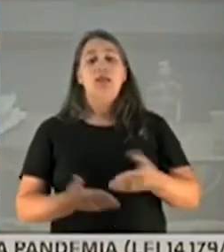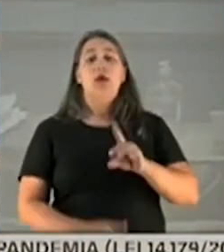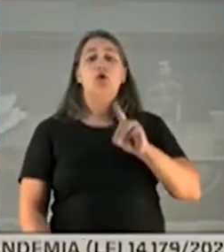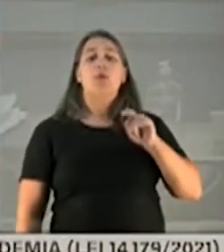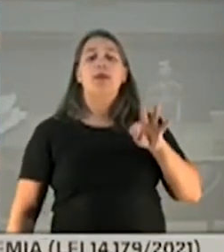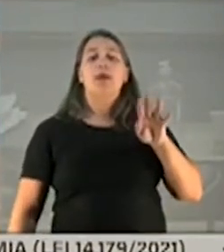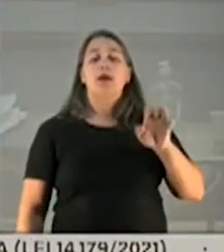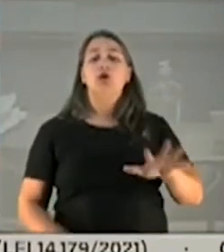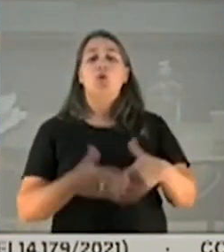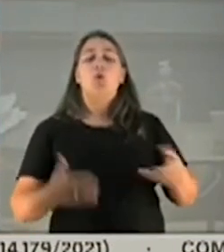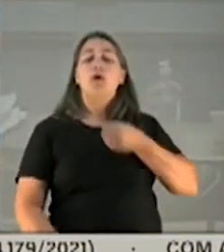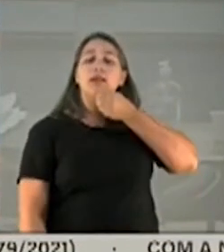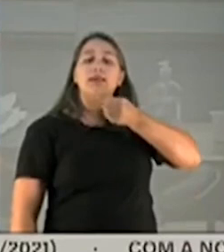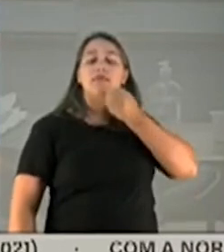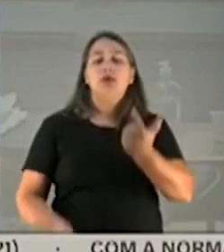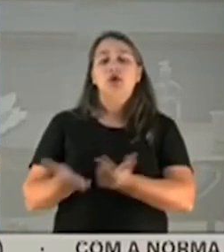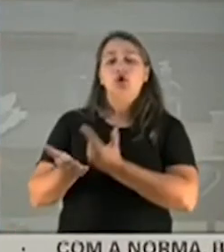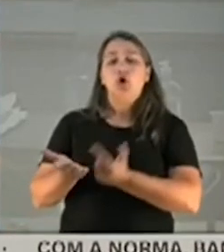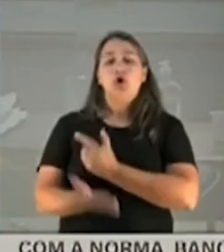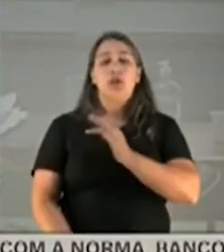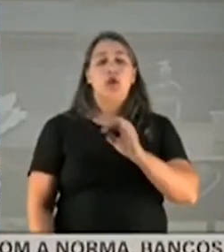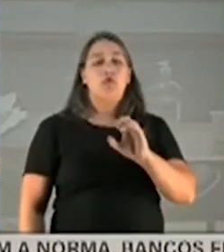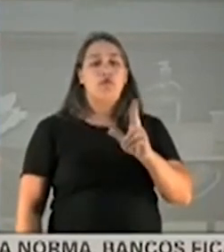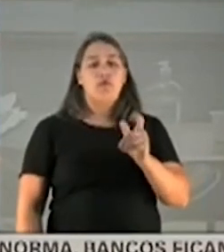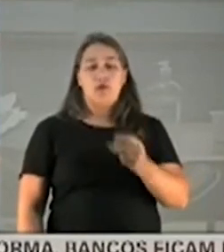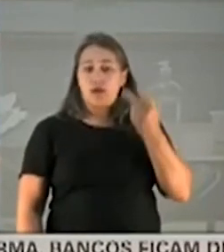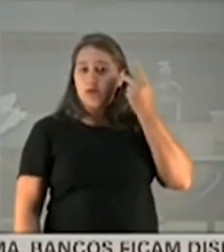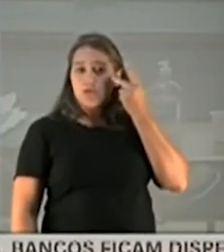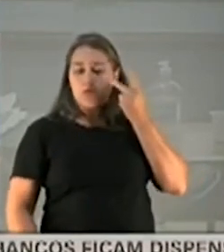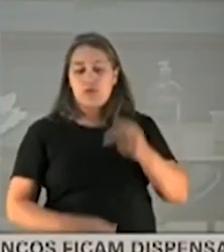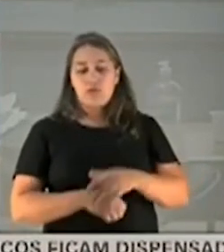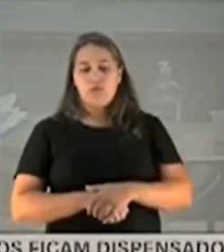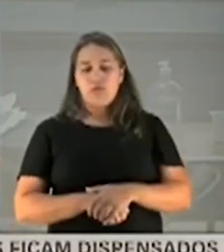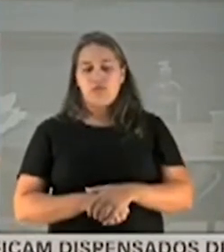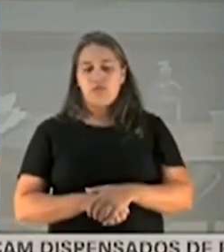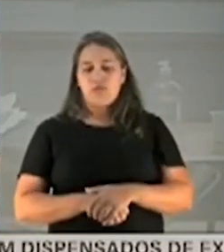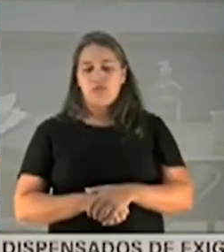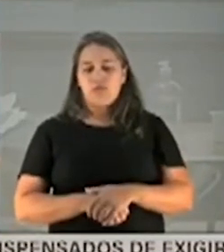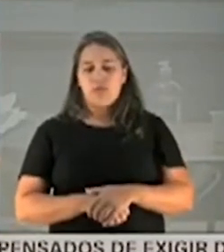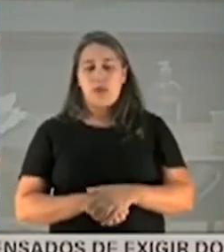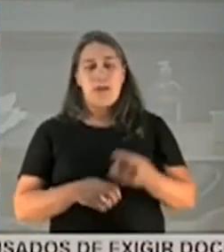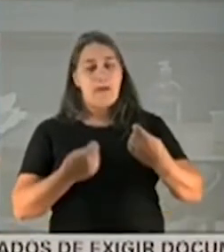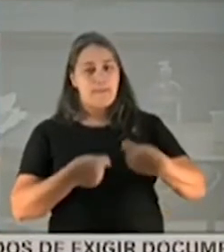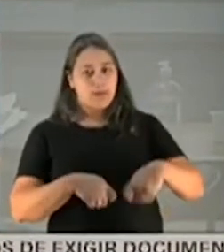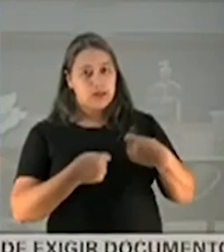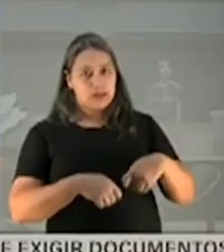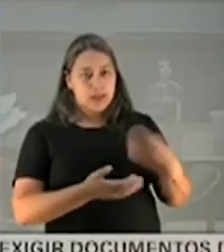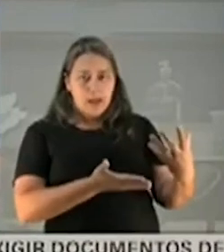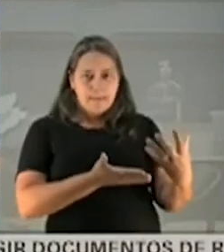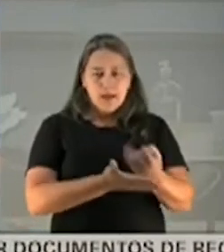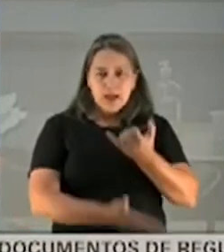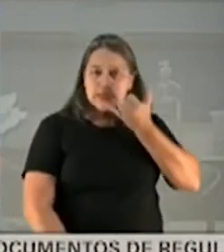deu uma entrevista para a Folha de São Paulo? Inicialmente, por favor, em nome da Perfeito. aprender os